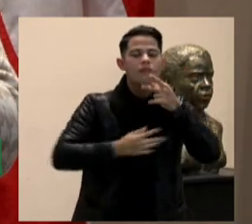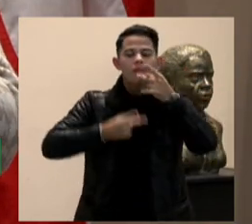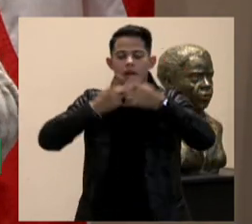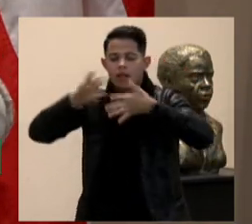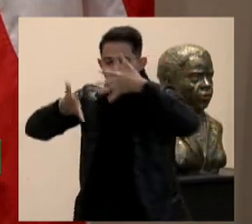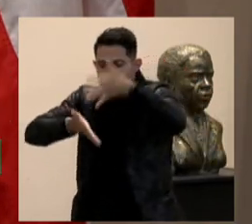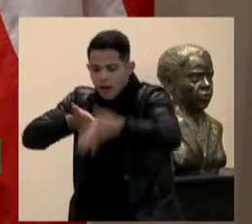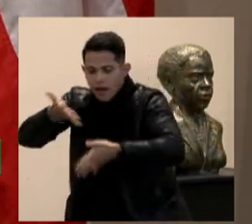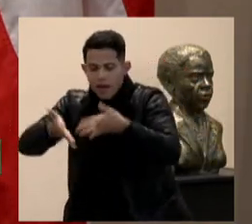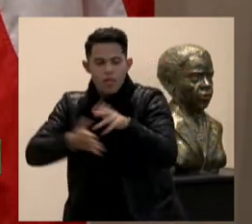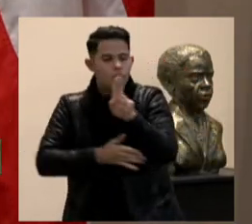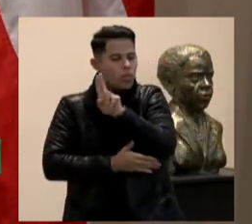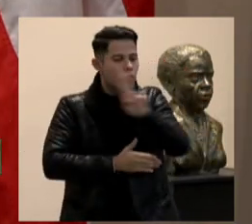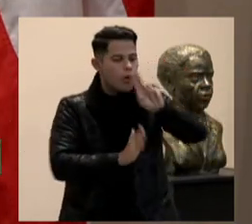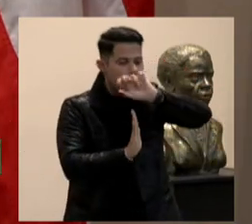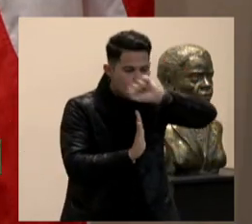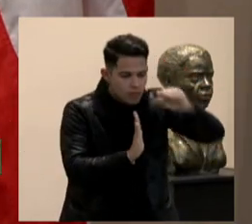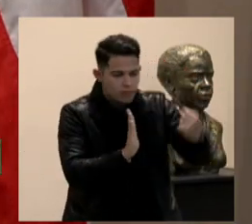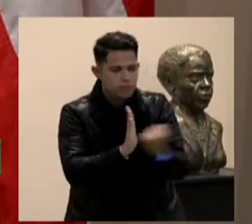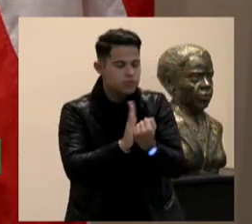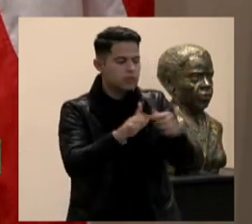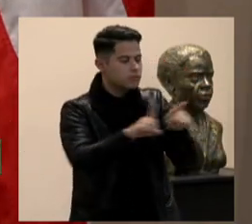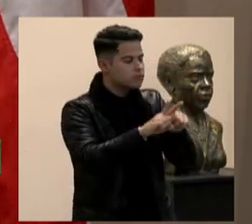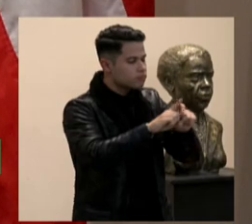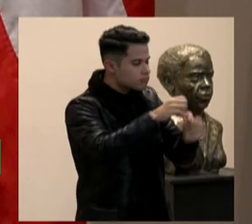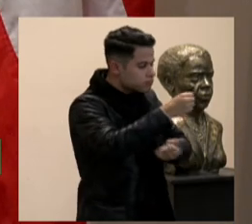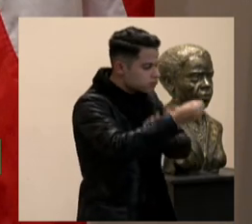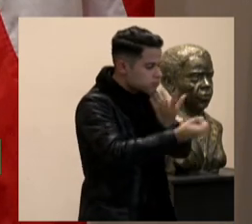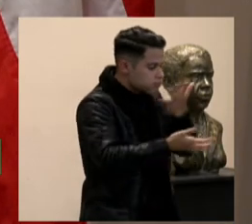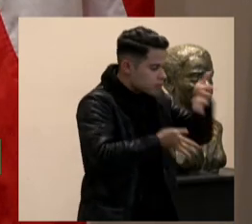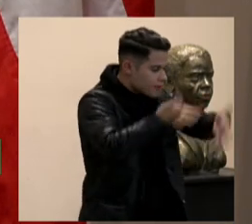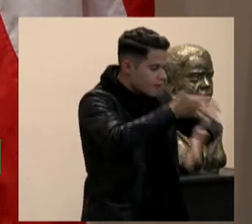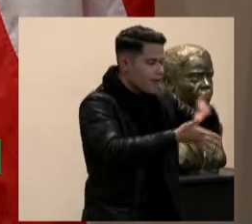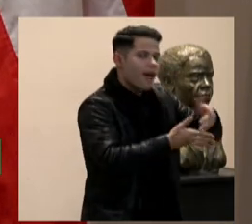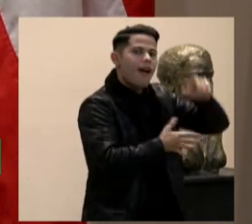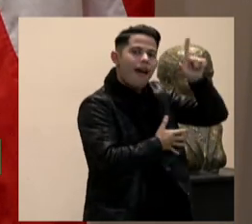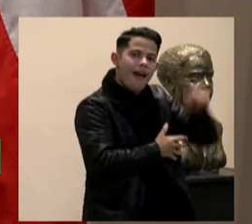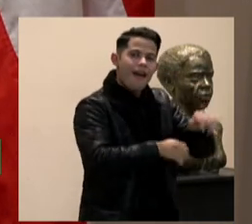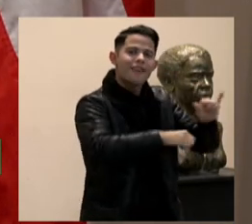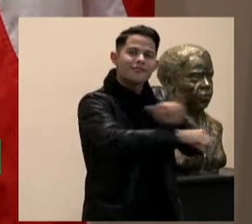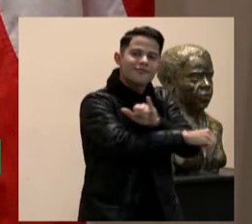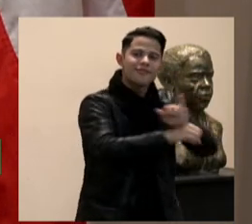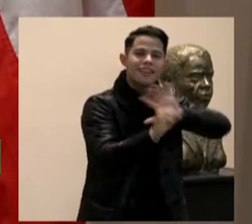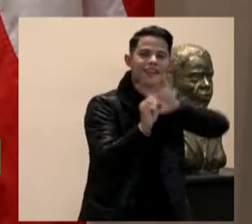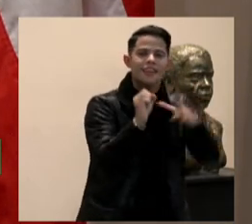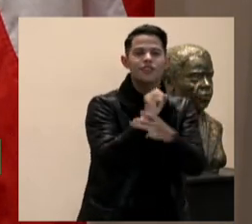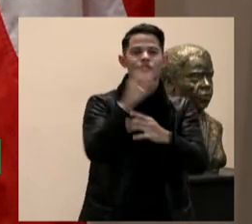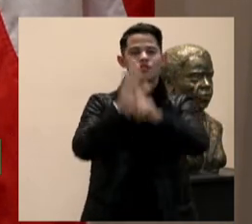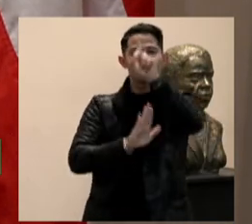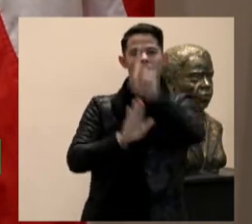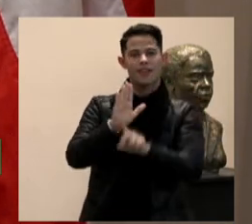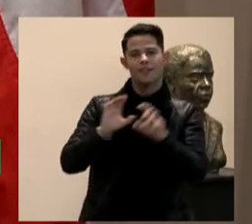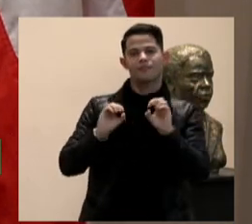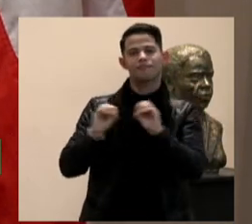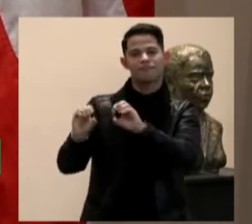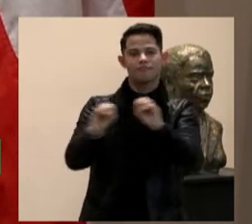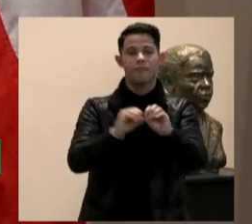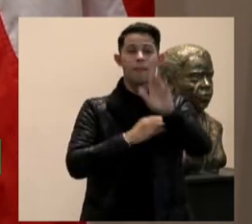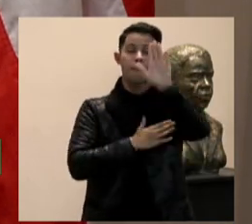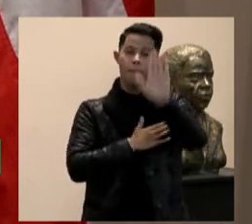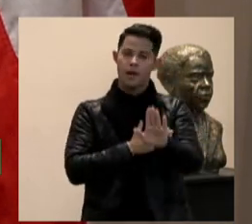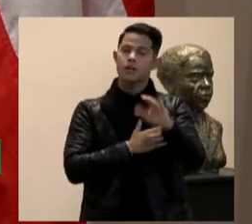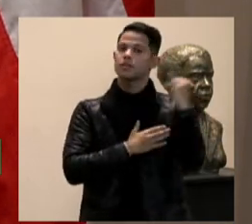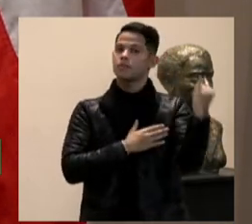explicitar é um dos caminhos de a gente garantir o direito à educação. A grande questão que eu acho que a gente ainda